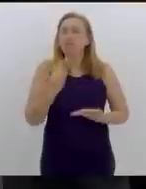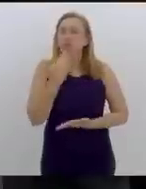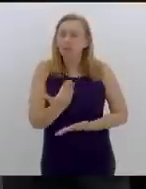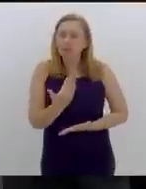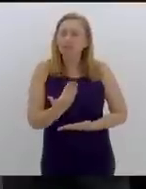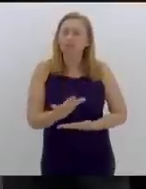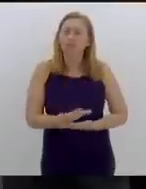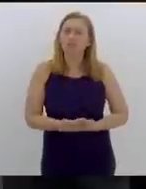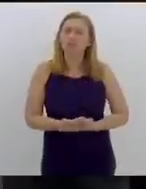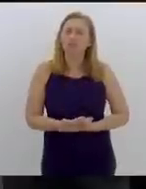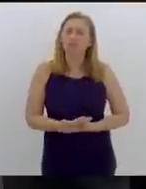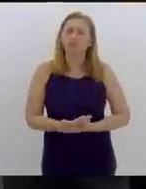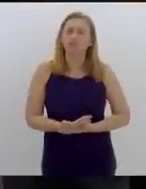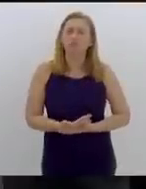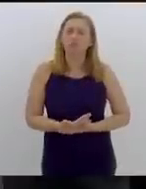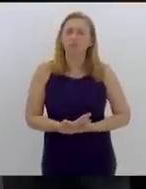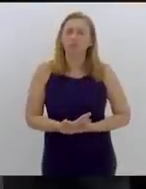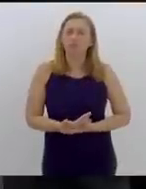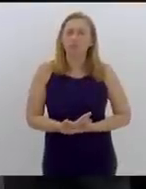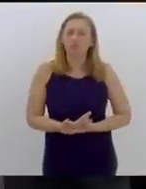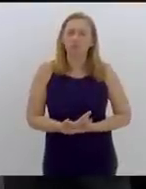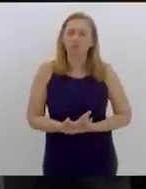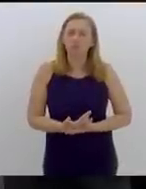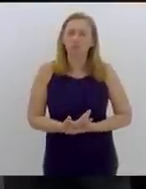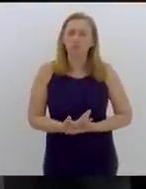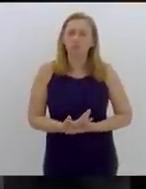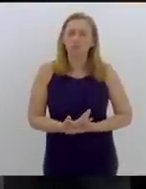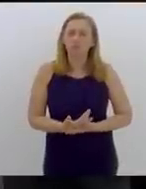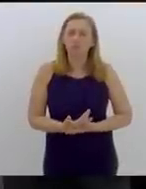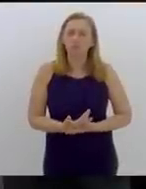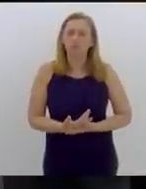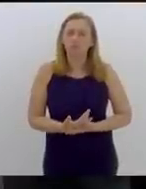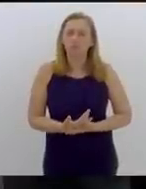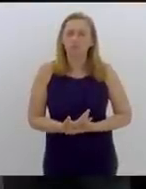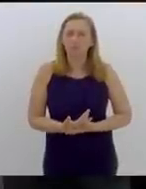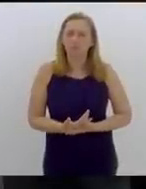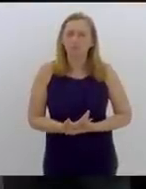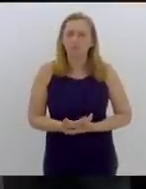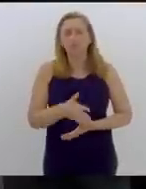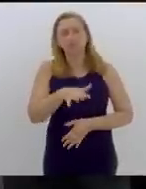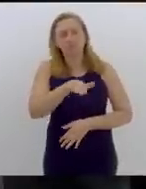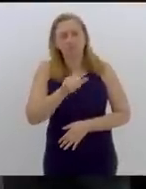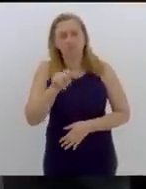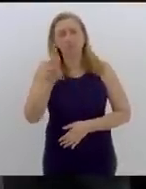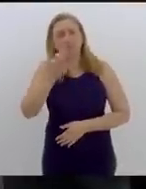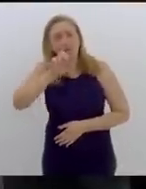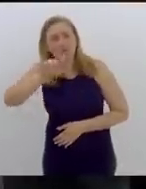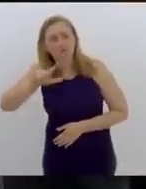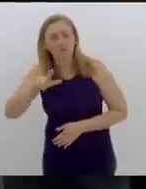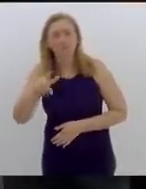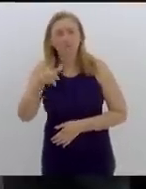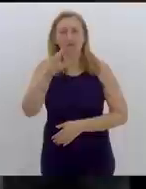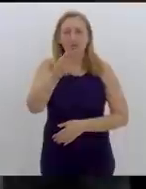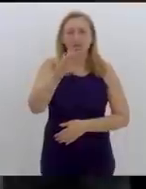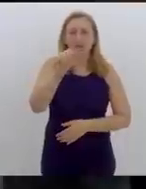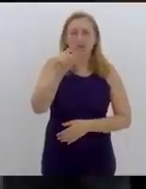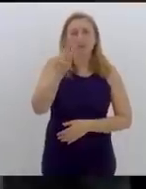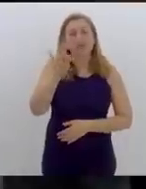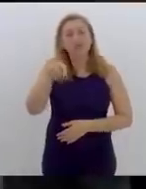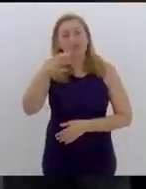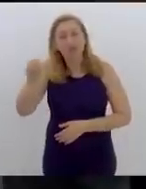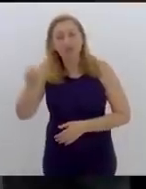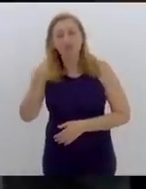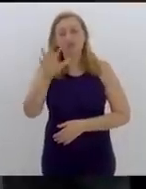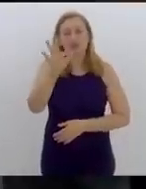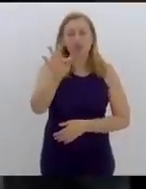encarecidamente ao Senhor se não chama o Coronel chama o capitão Fernandes